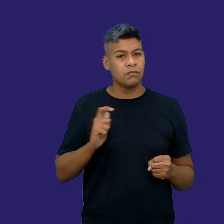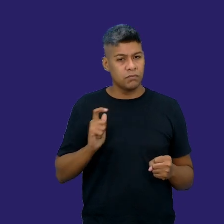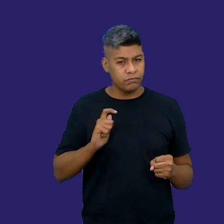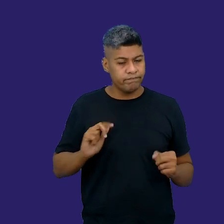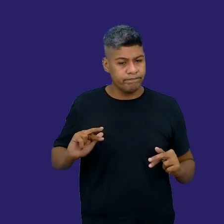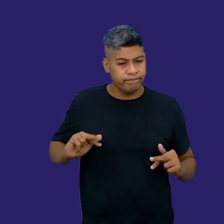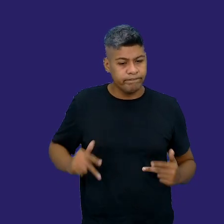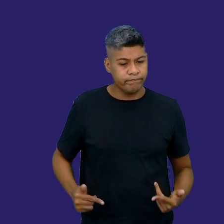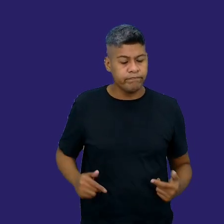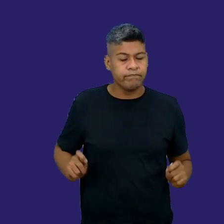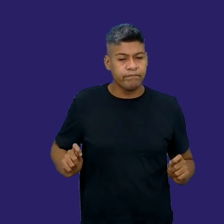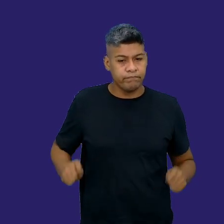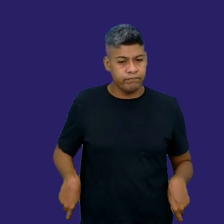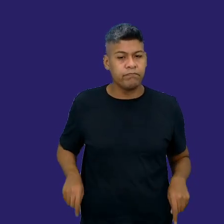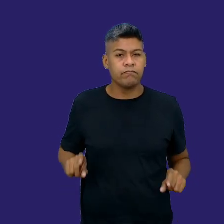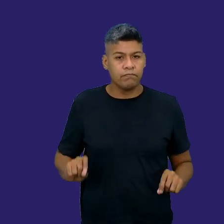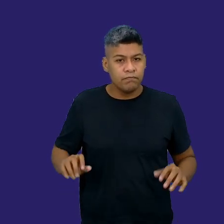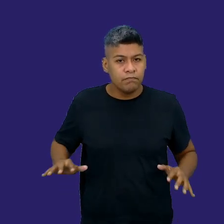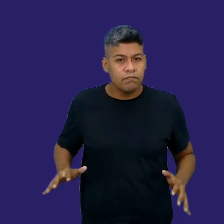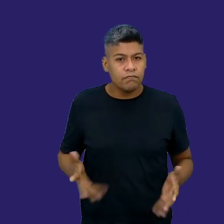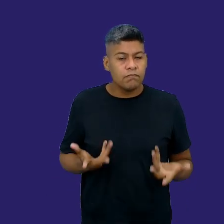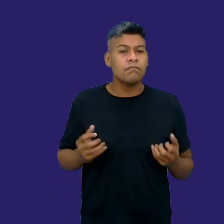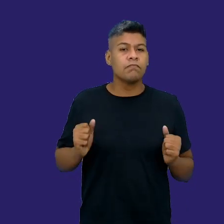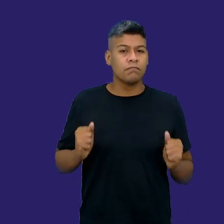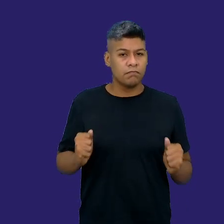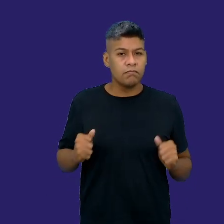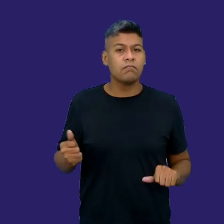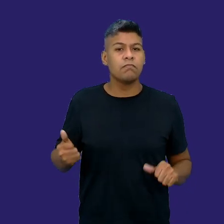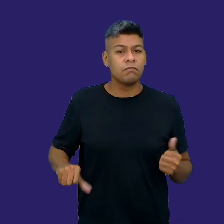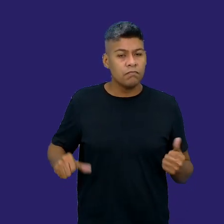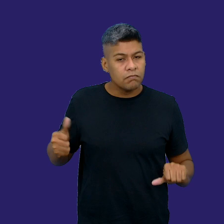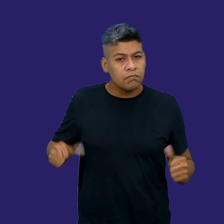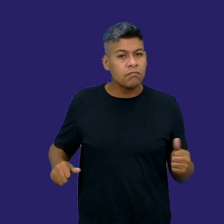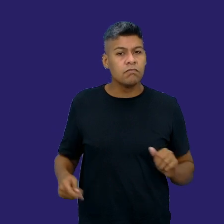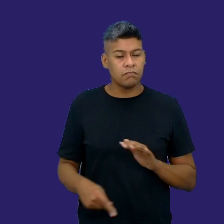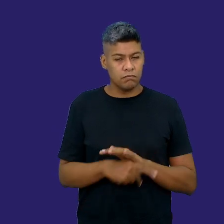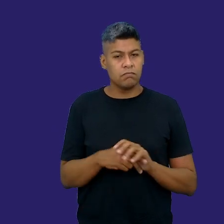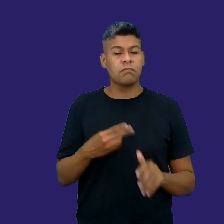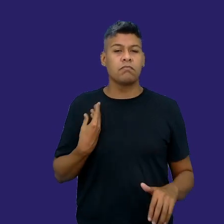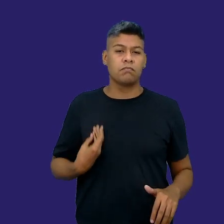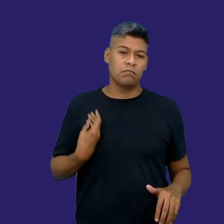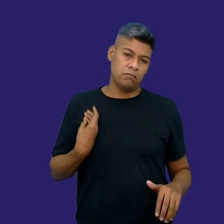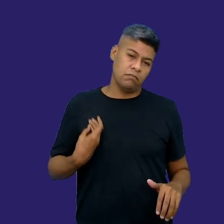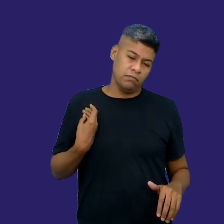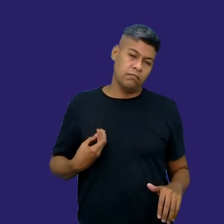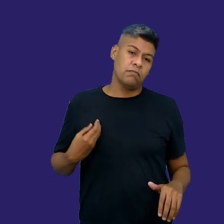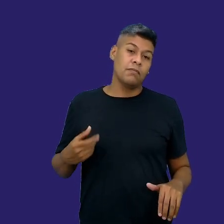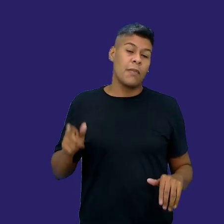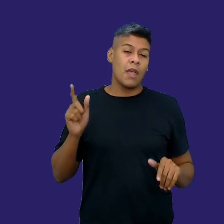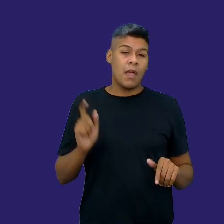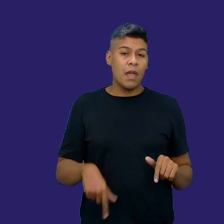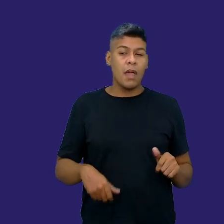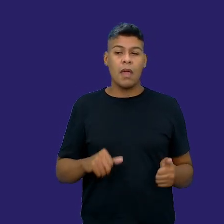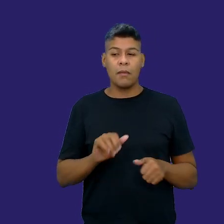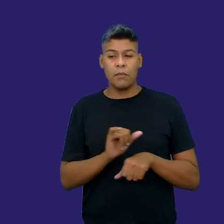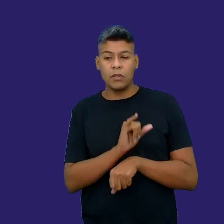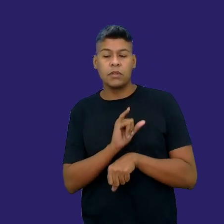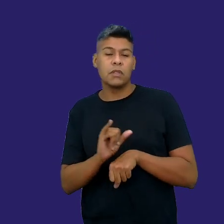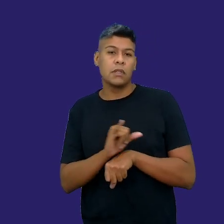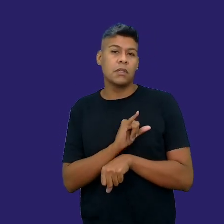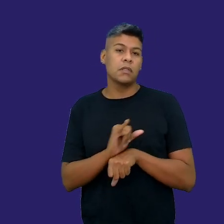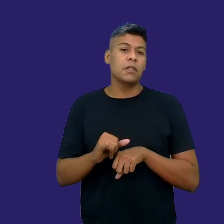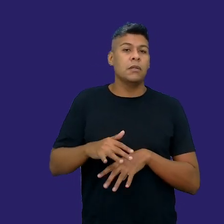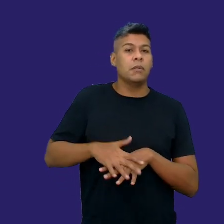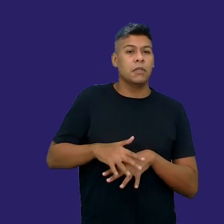a capacidade de exercer seu poder de análise sobre a realidade. É trazer essa modelagem